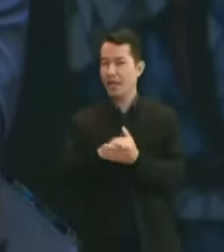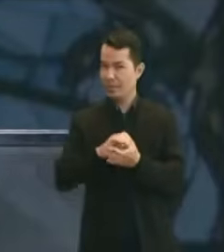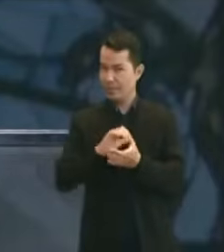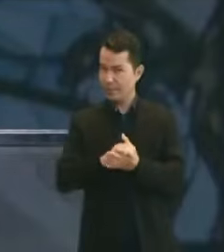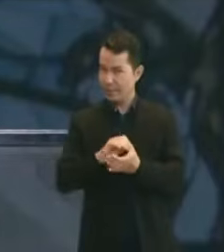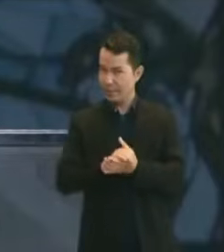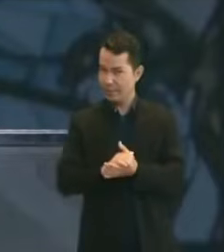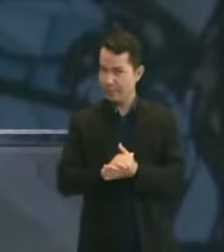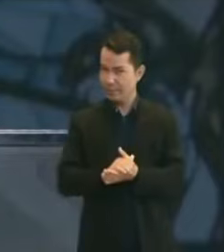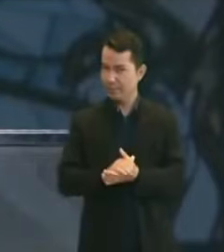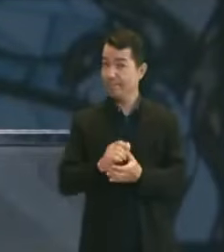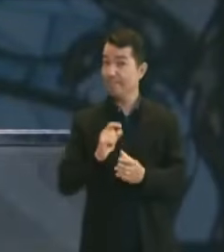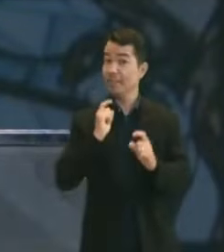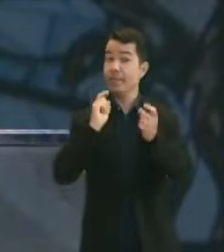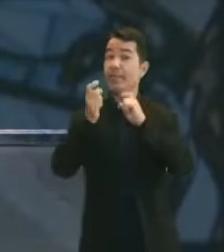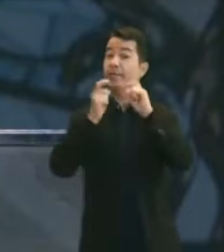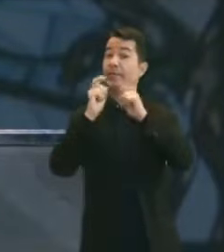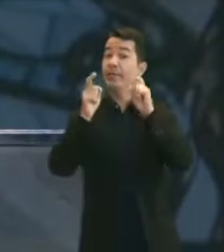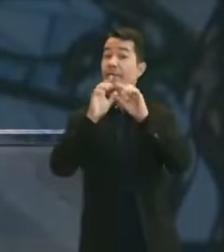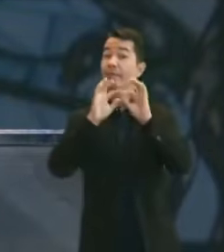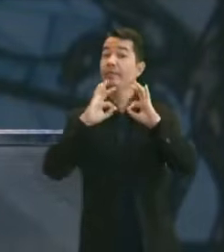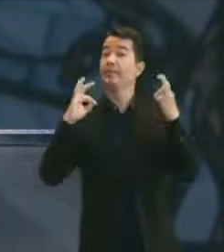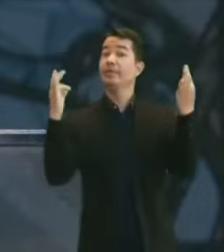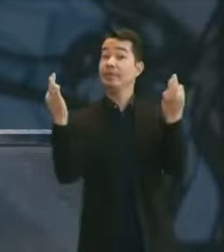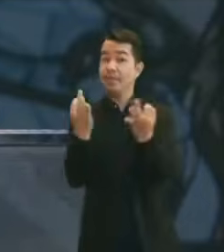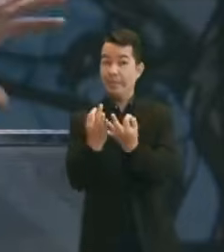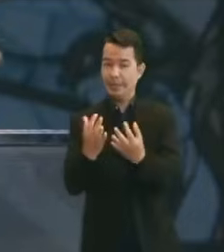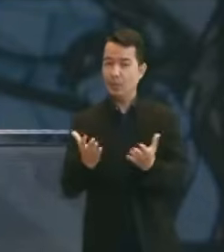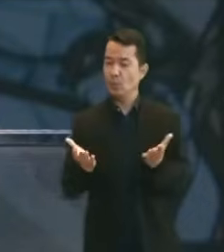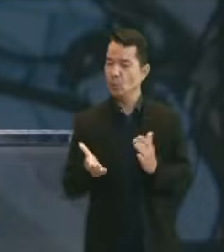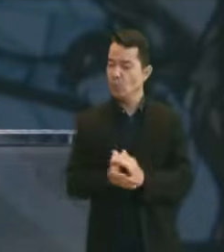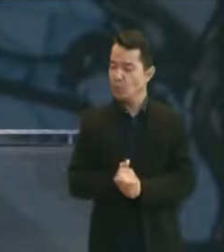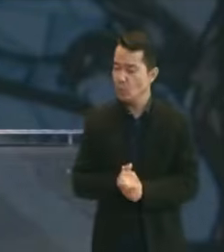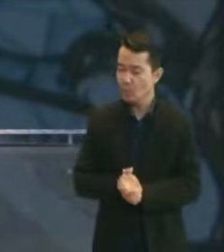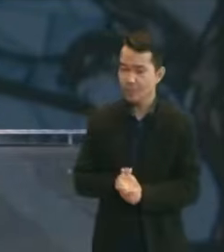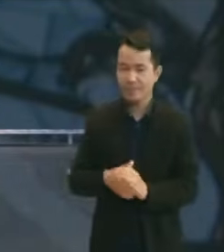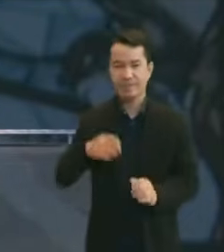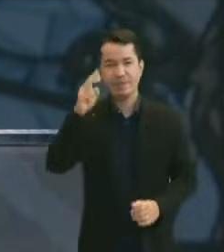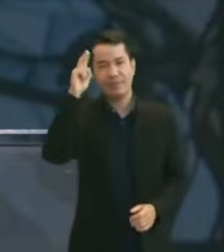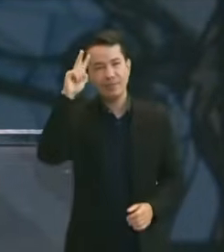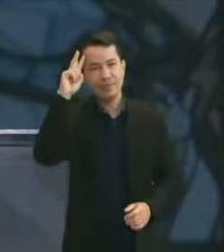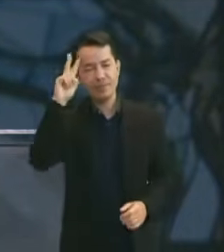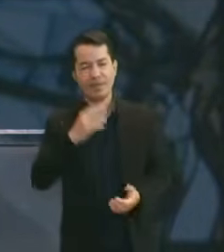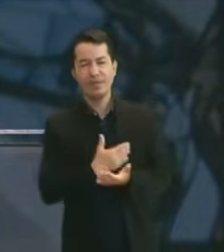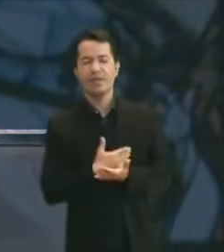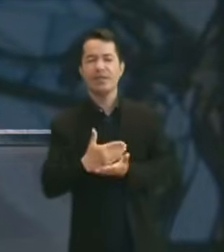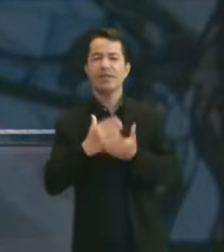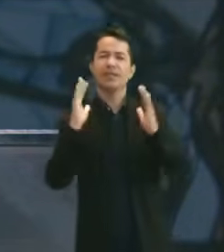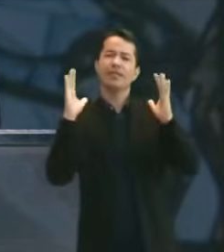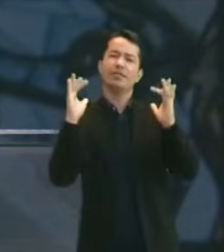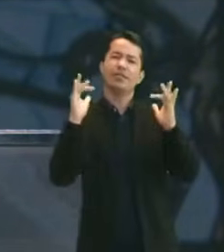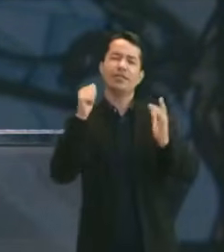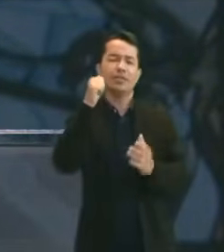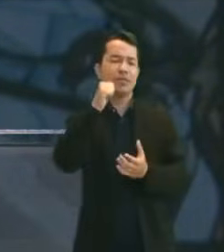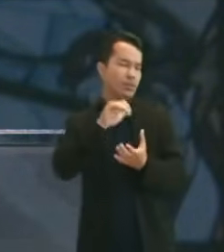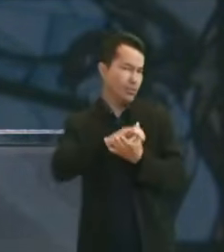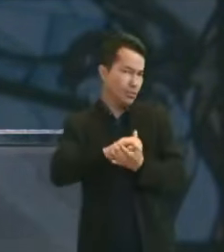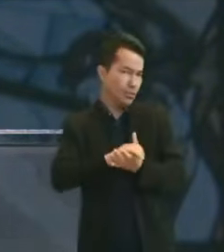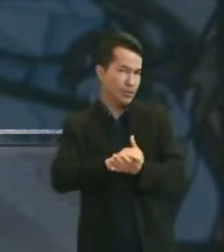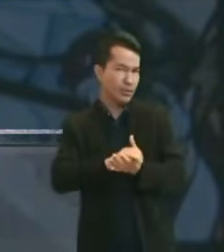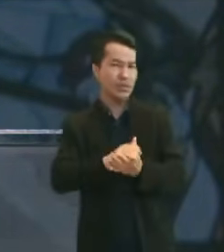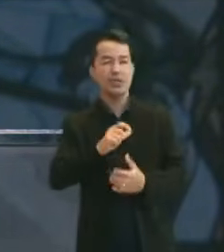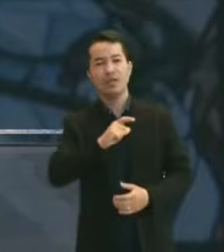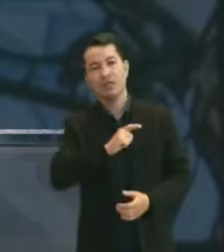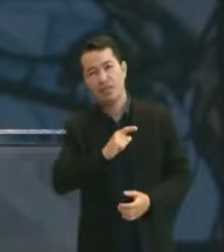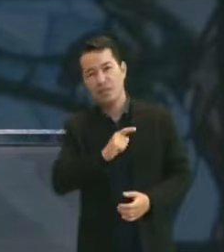comecei a namorar Sheila, minha esposa, na época do Natal, era essa época de dezembro que acabou de passar. Então é a época que a família se reúne toda, até